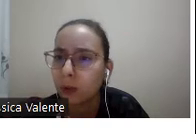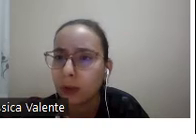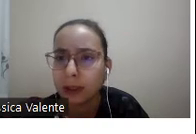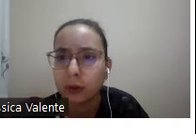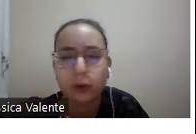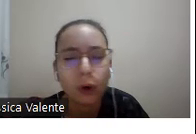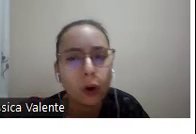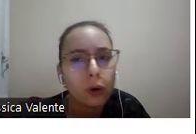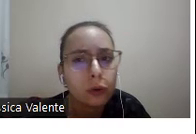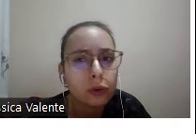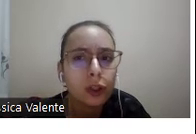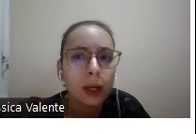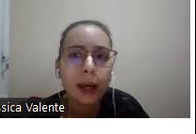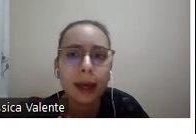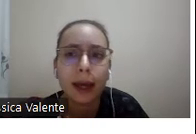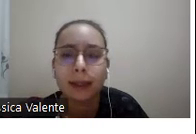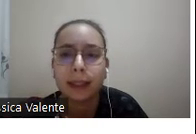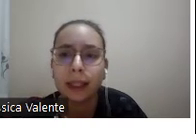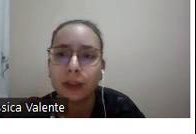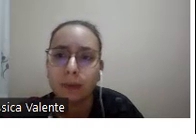Várias coisas, sons,